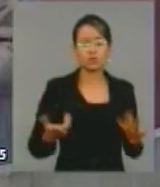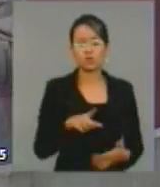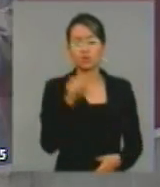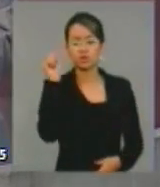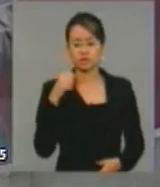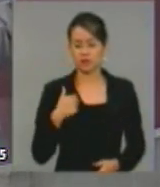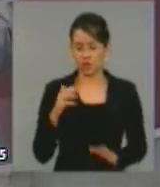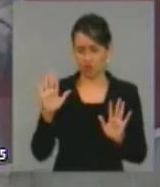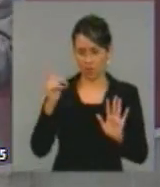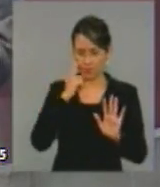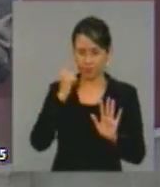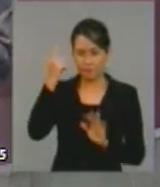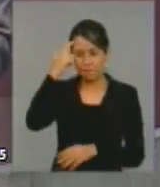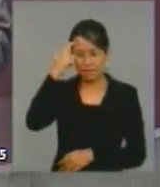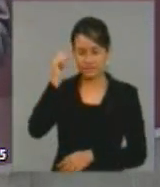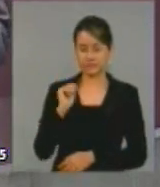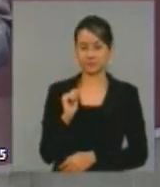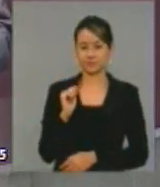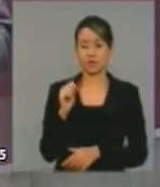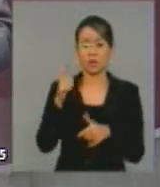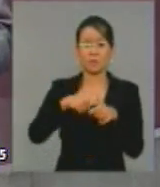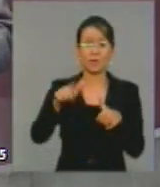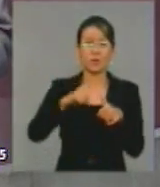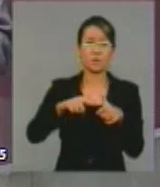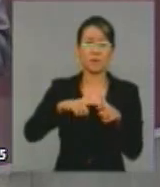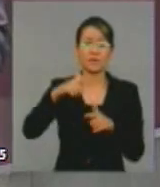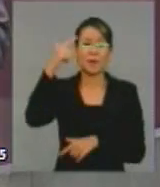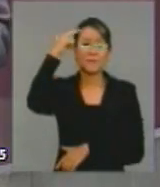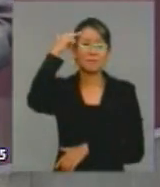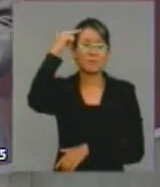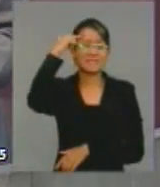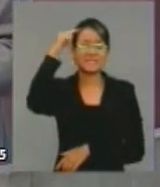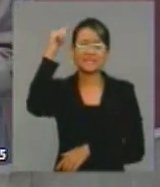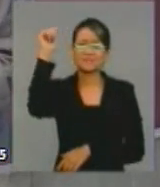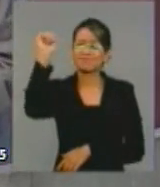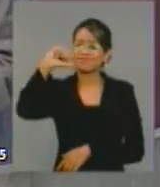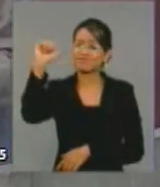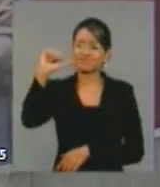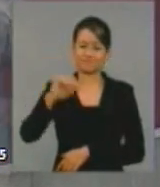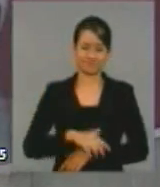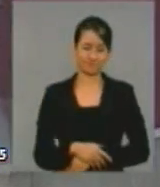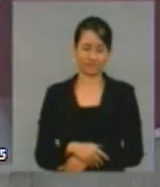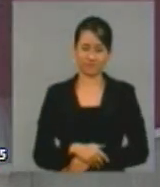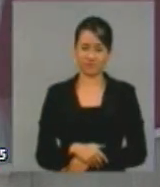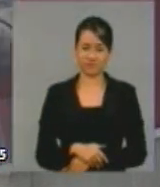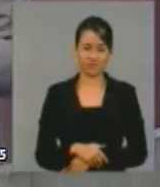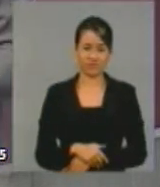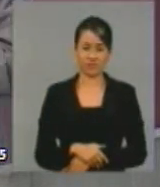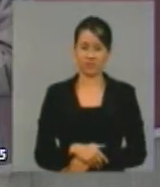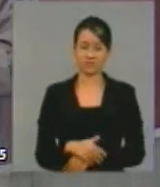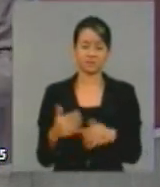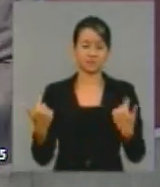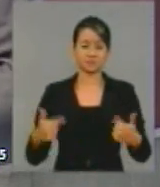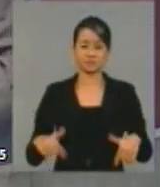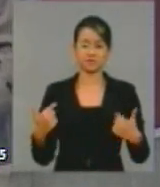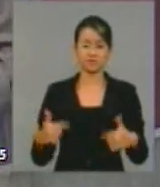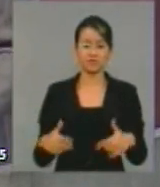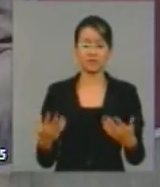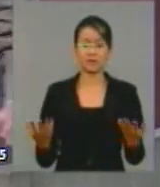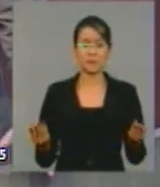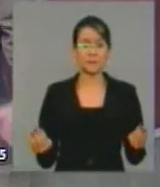é correto? Vamos pensar, o problema é que o pensamento é de curto prazo e é um pensamento que não enfrenta o modelo econômico